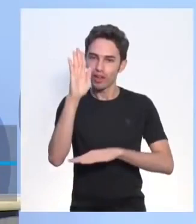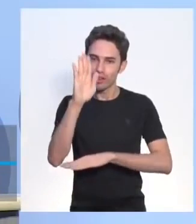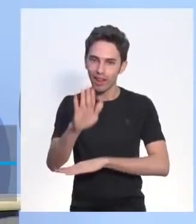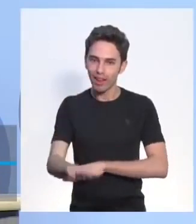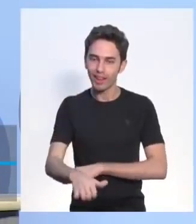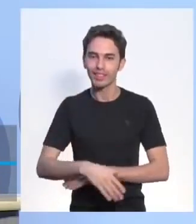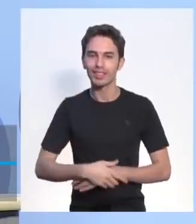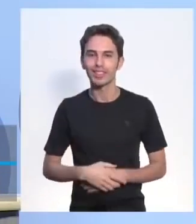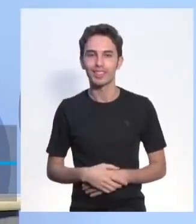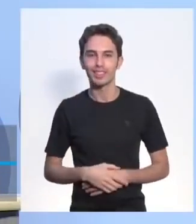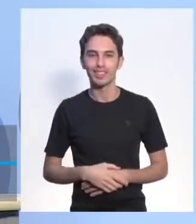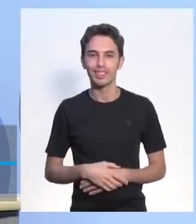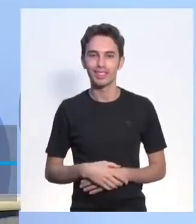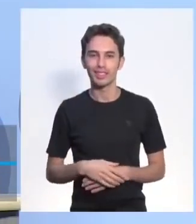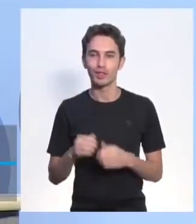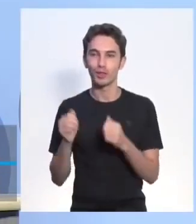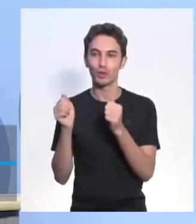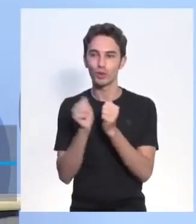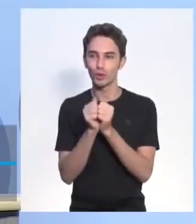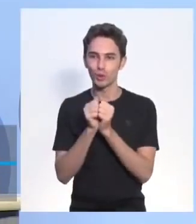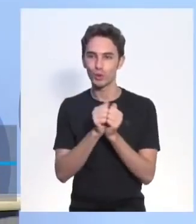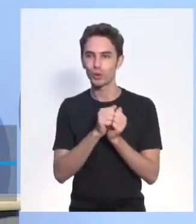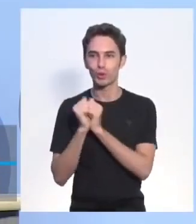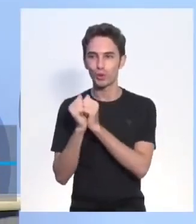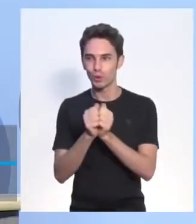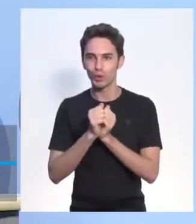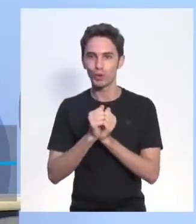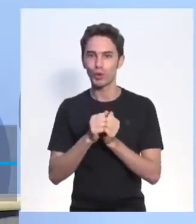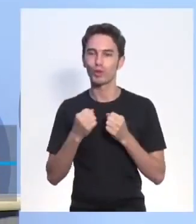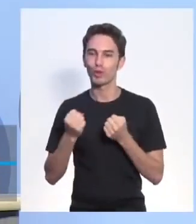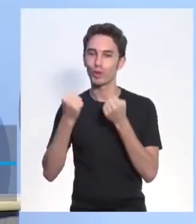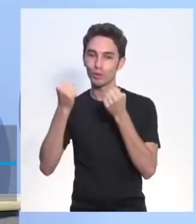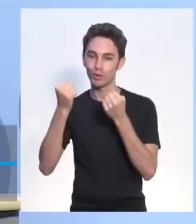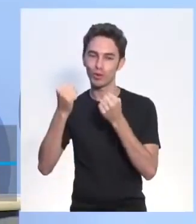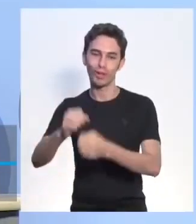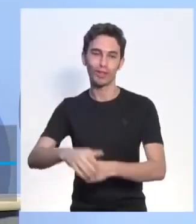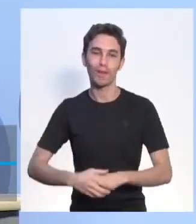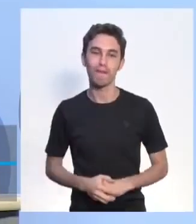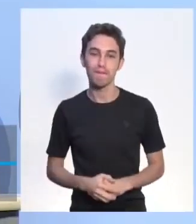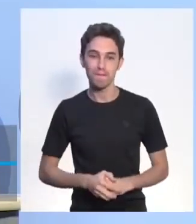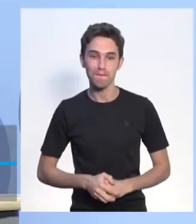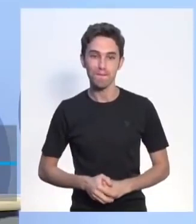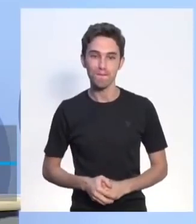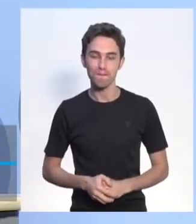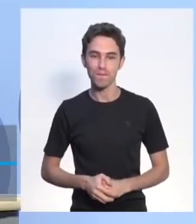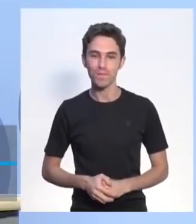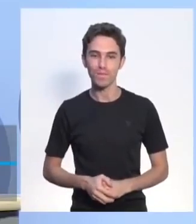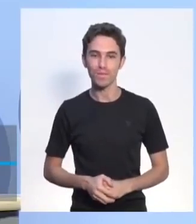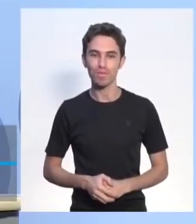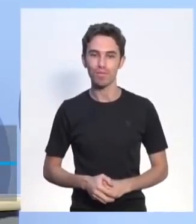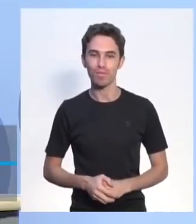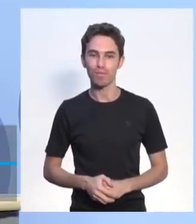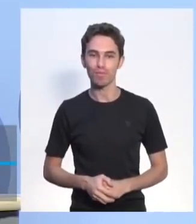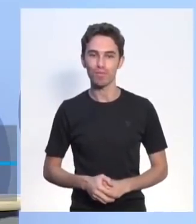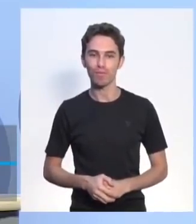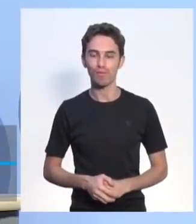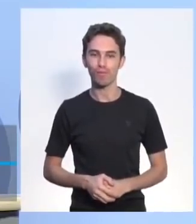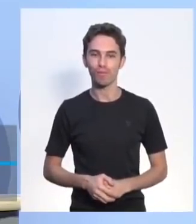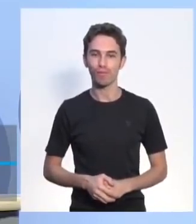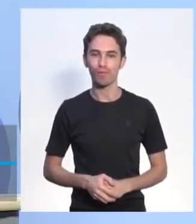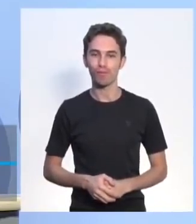Cristiane, junto nós somos fortes. Vamos pegar mais uma resposta aqui. Vamos